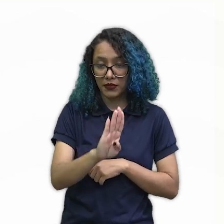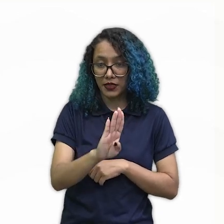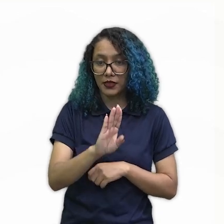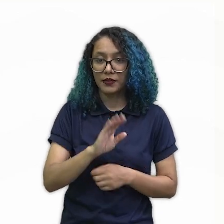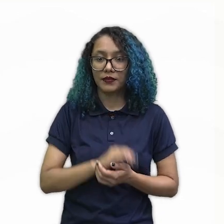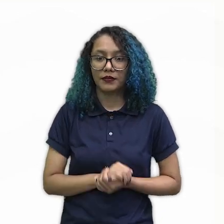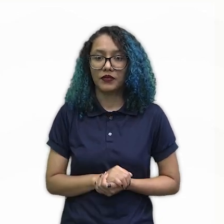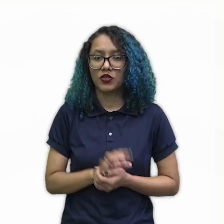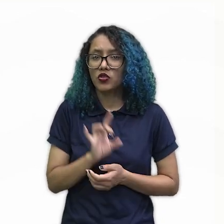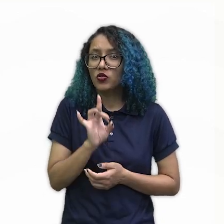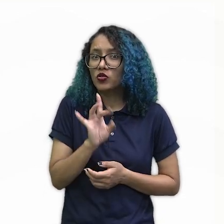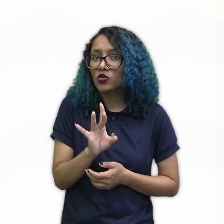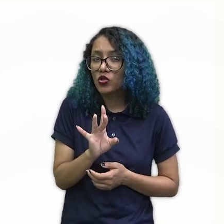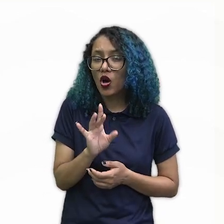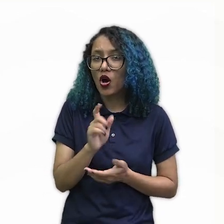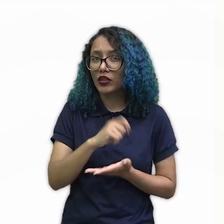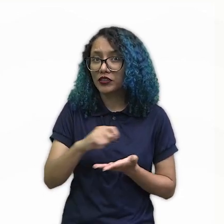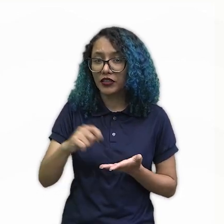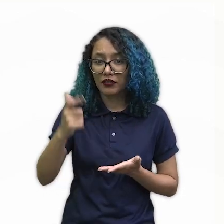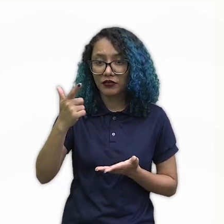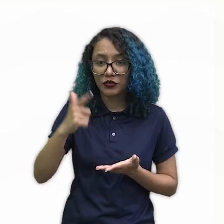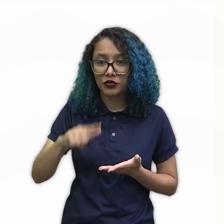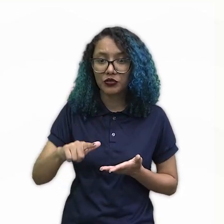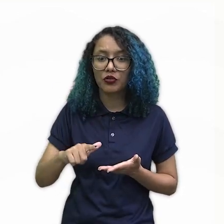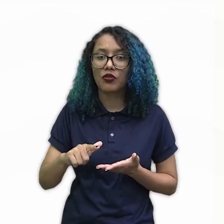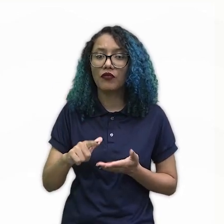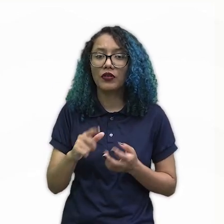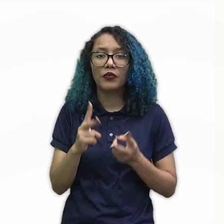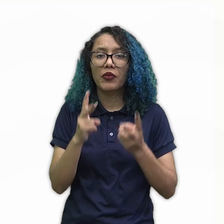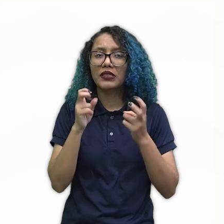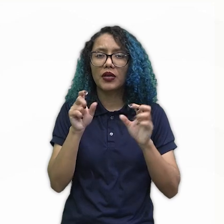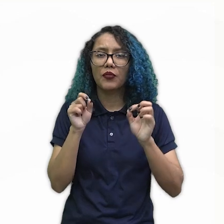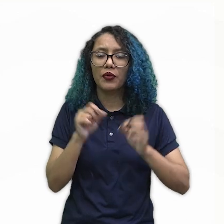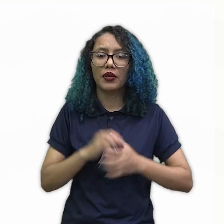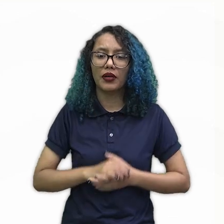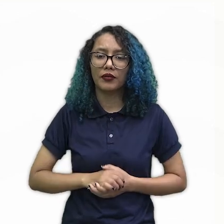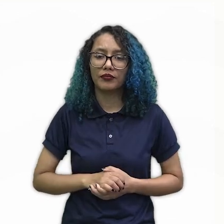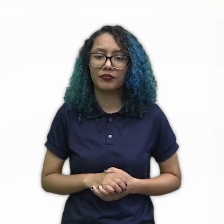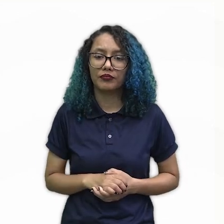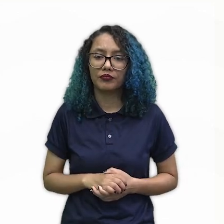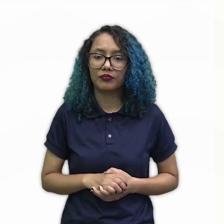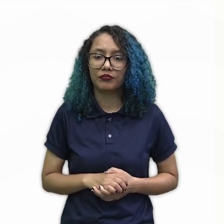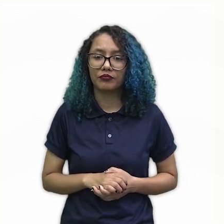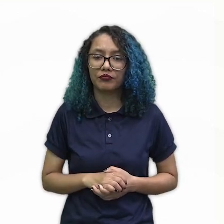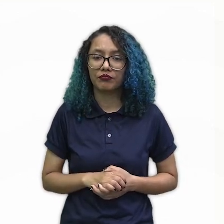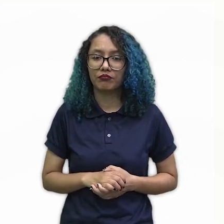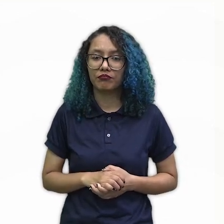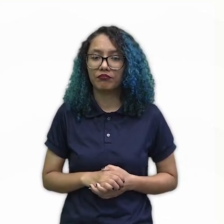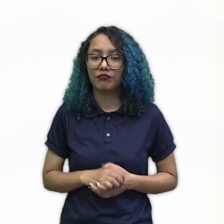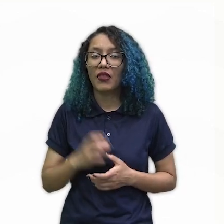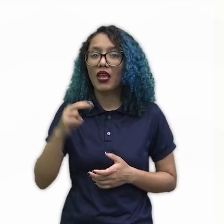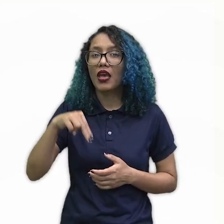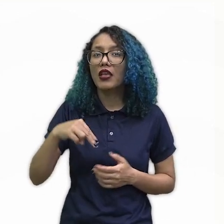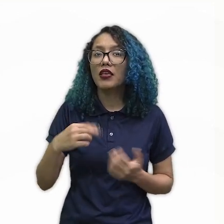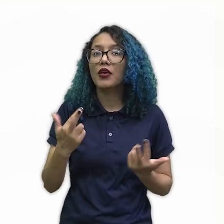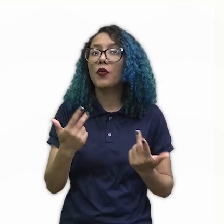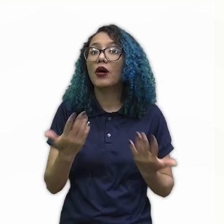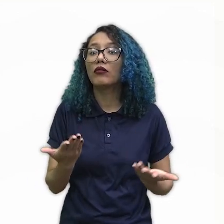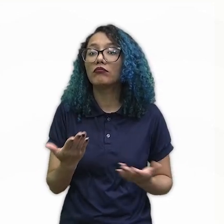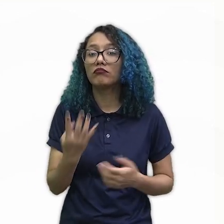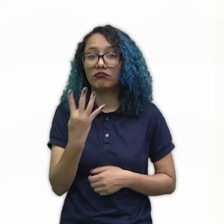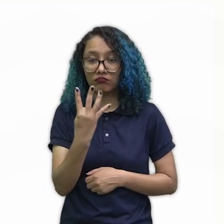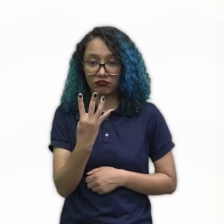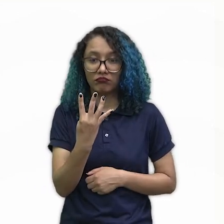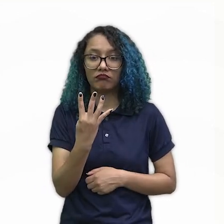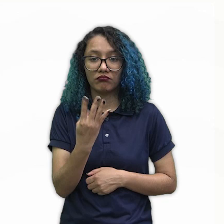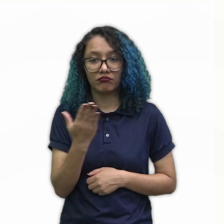seja, só escrevendo bem aqui, nós vamos identificar agora, facilzinho, quem é quem. Quem é o n? O